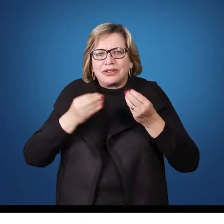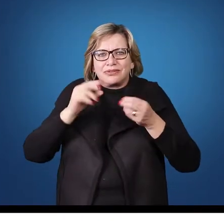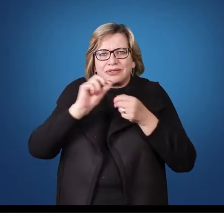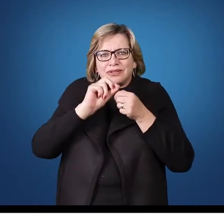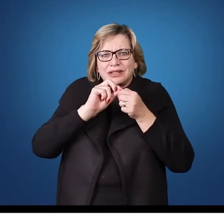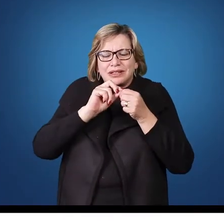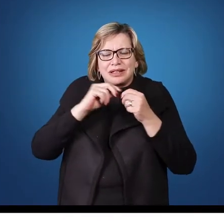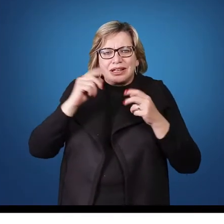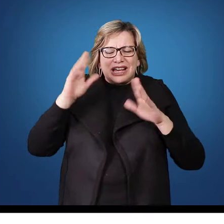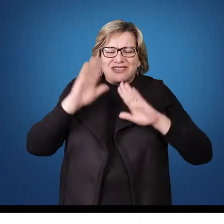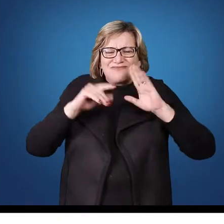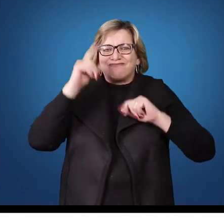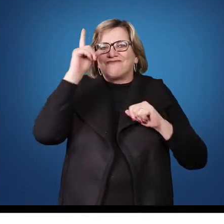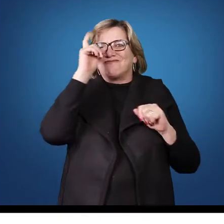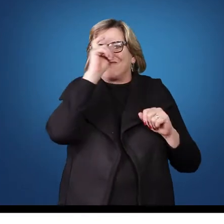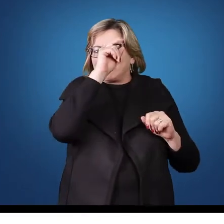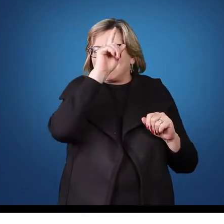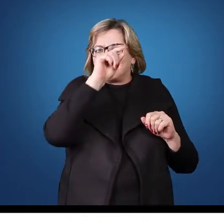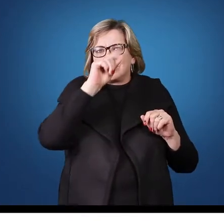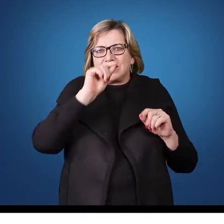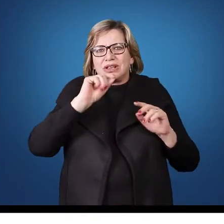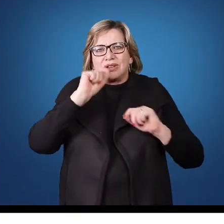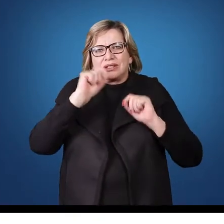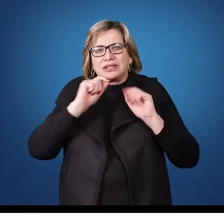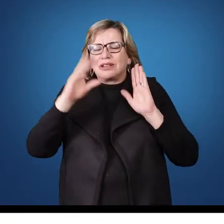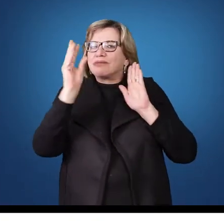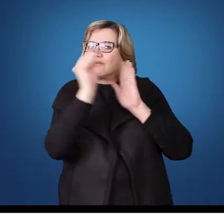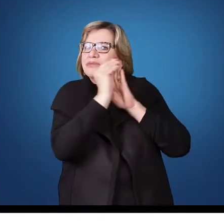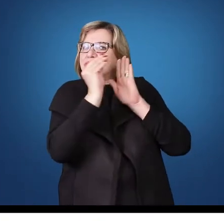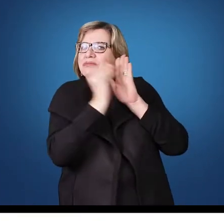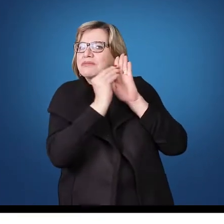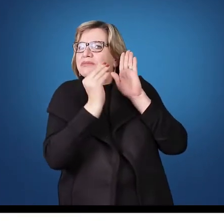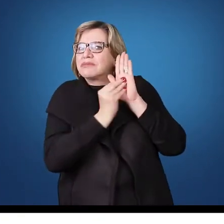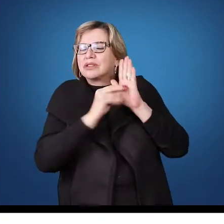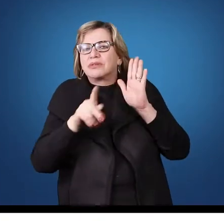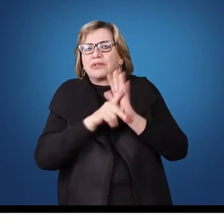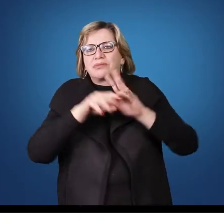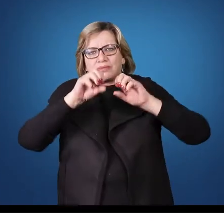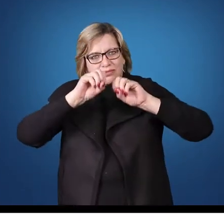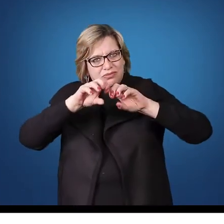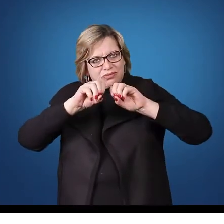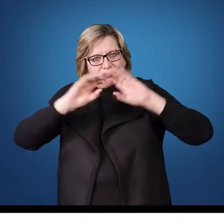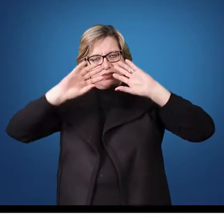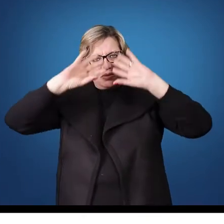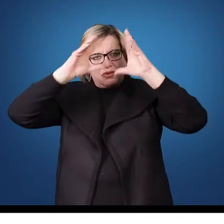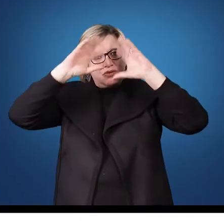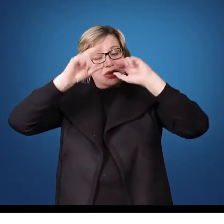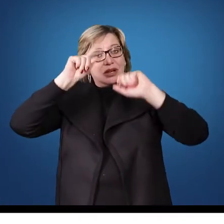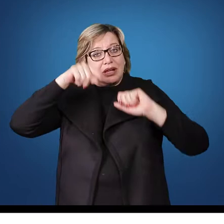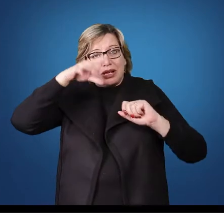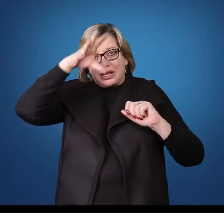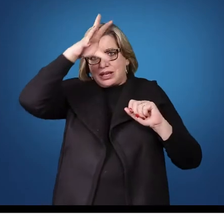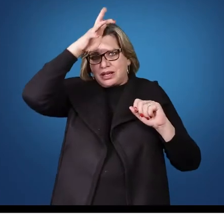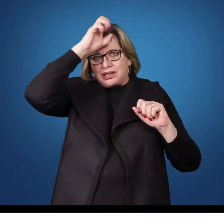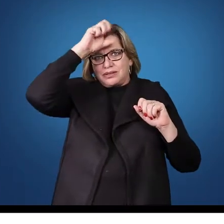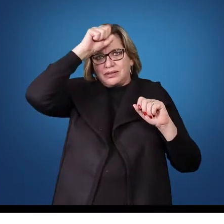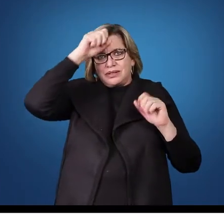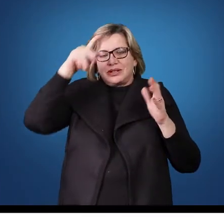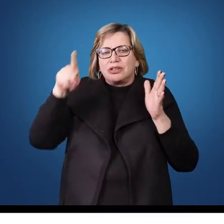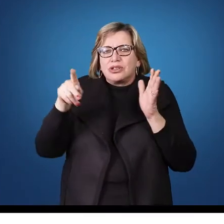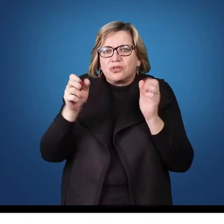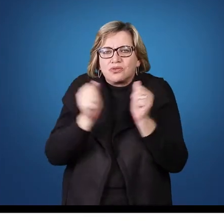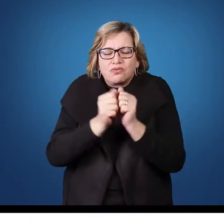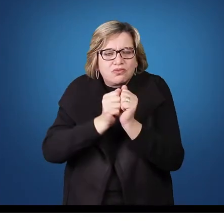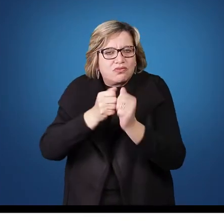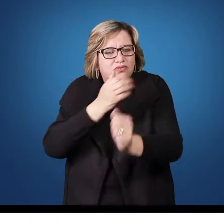jogador faça essa transferência. Então, uma das propostas que tem para o ensino do voleibol é a aprendizagem da modalidade a partir do próprio